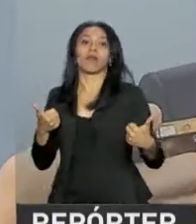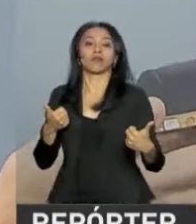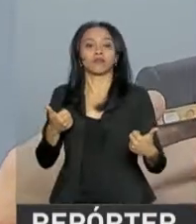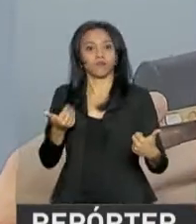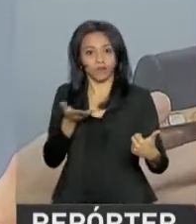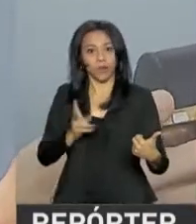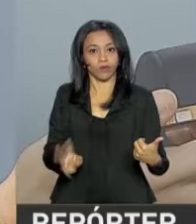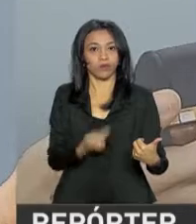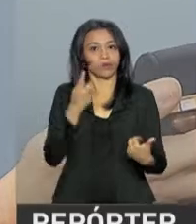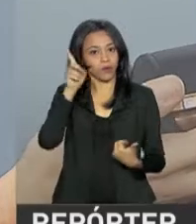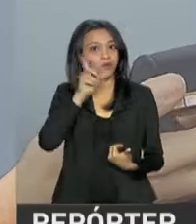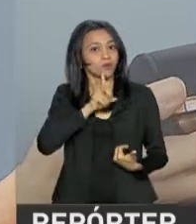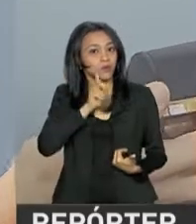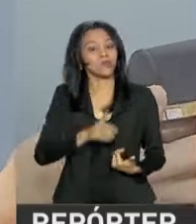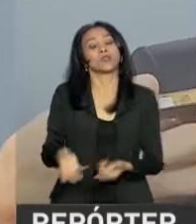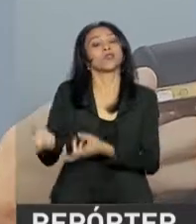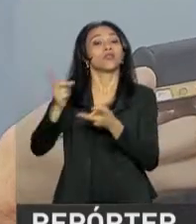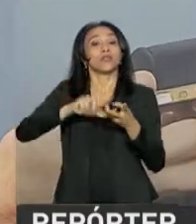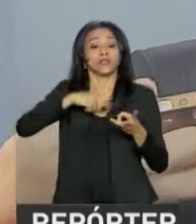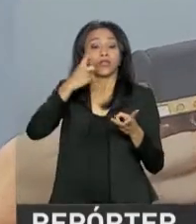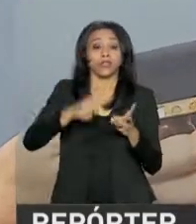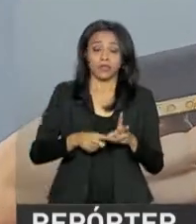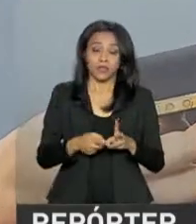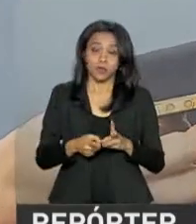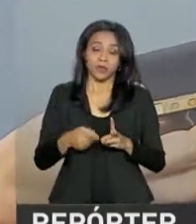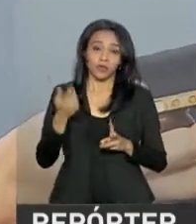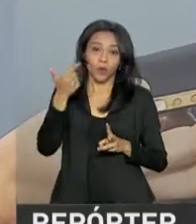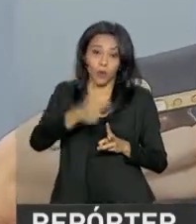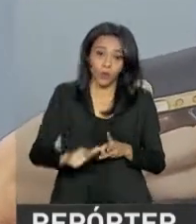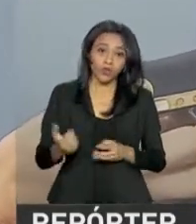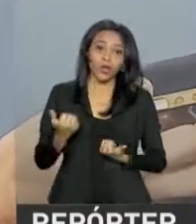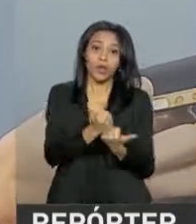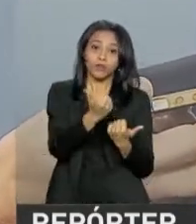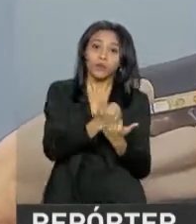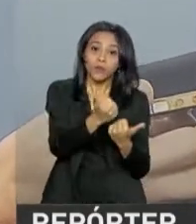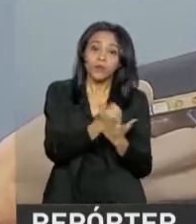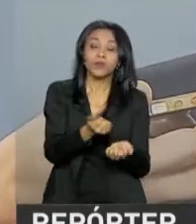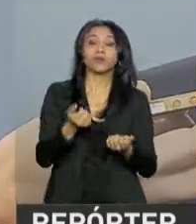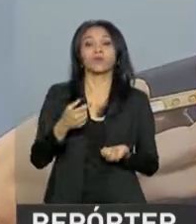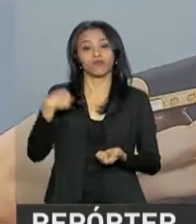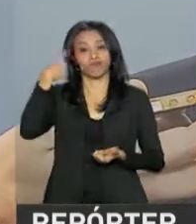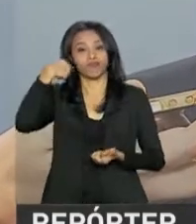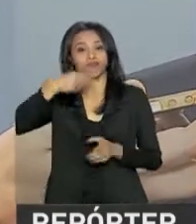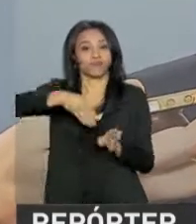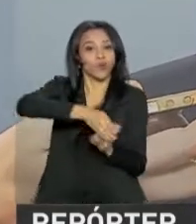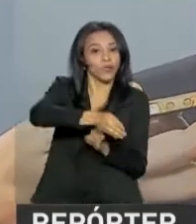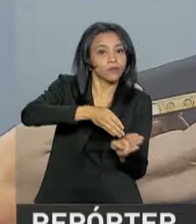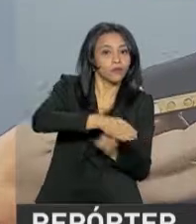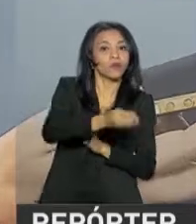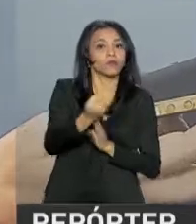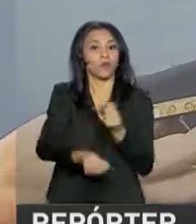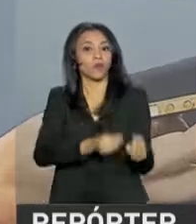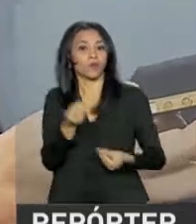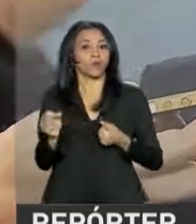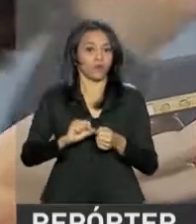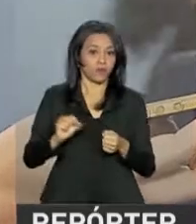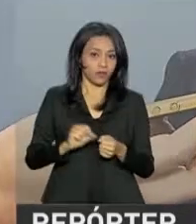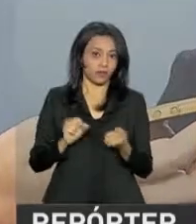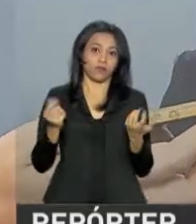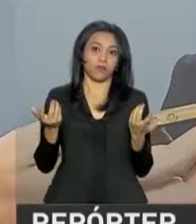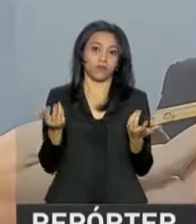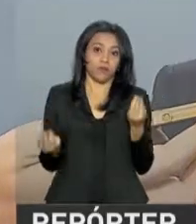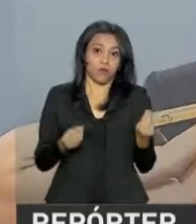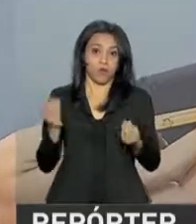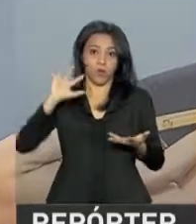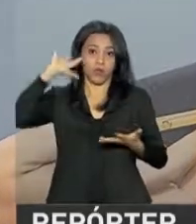submetidos. Em terceiro lugar, a assistência jurídica, orientá-los através de assessores jurídicos, como enfrentar